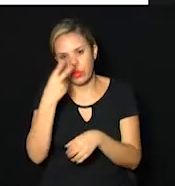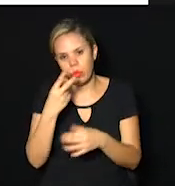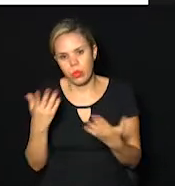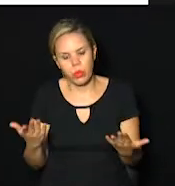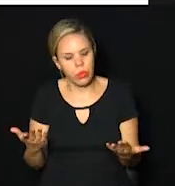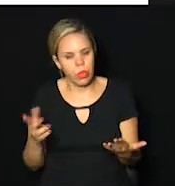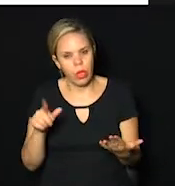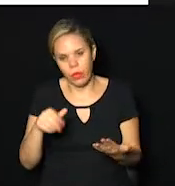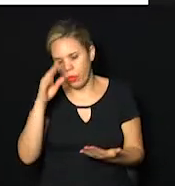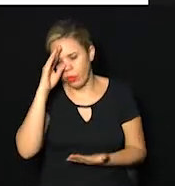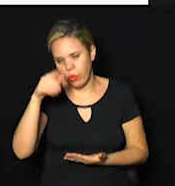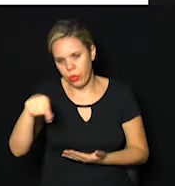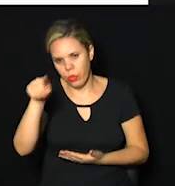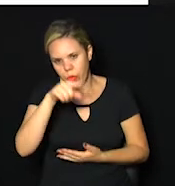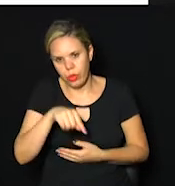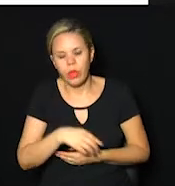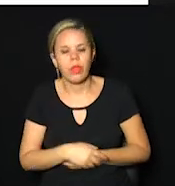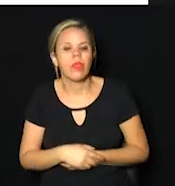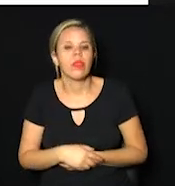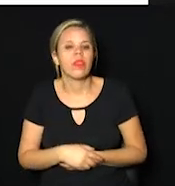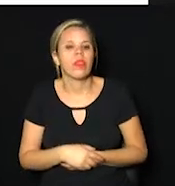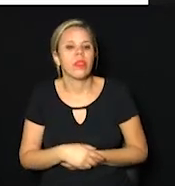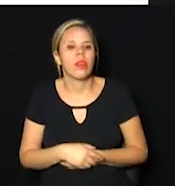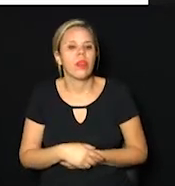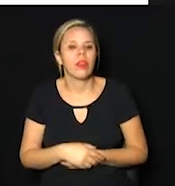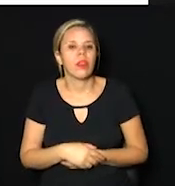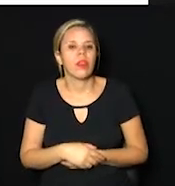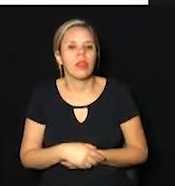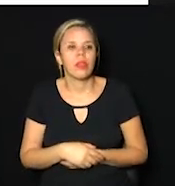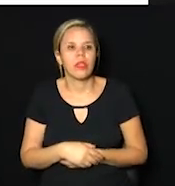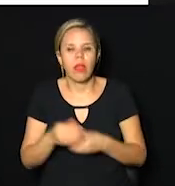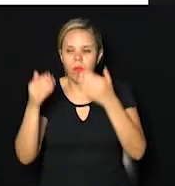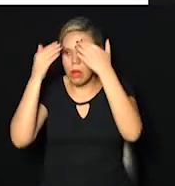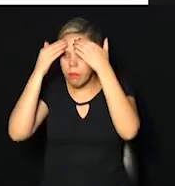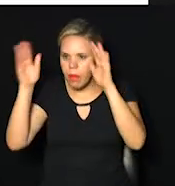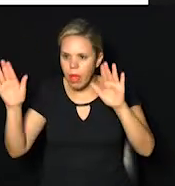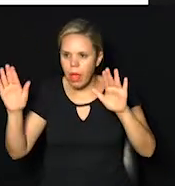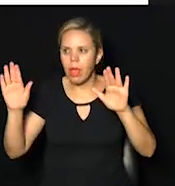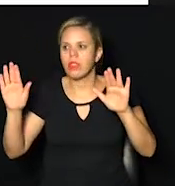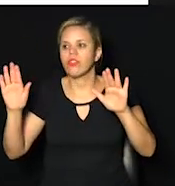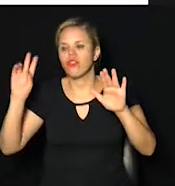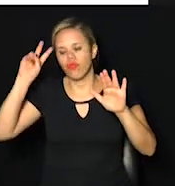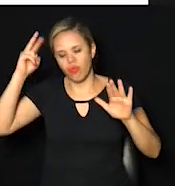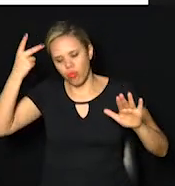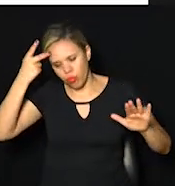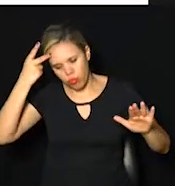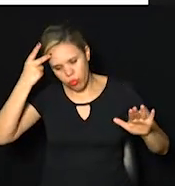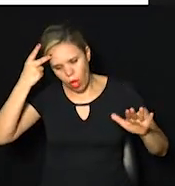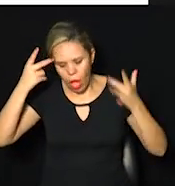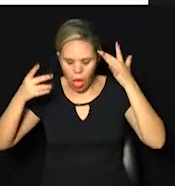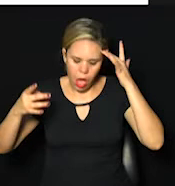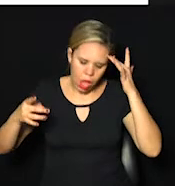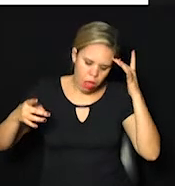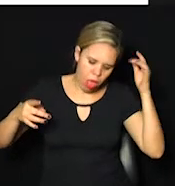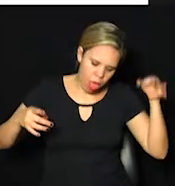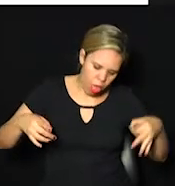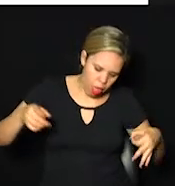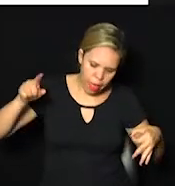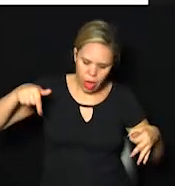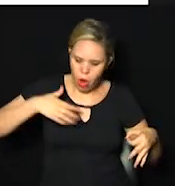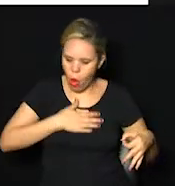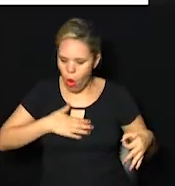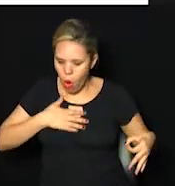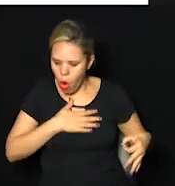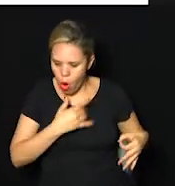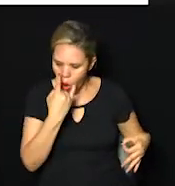é fundamental que você se dispa um pouco, deixe de lado um pouco as suas certezas, aquilo que você é apaixonado, aquilo que você gosta